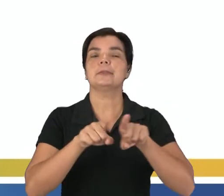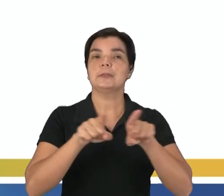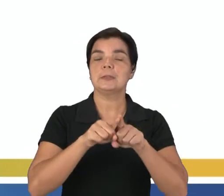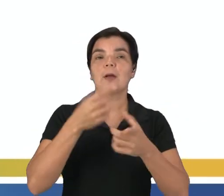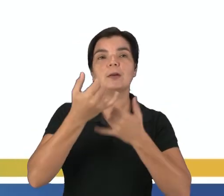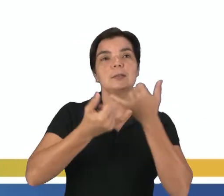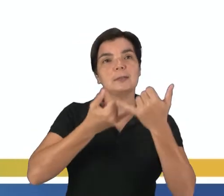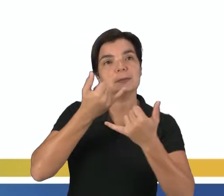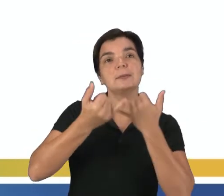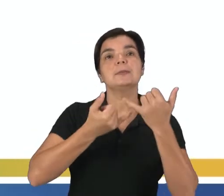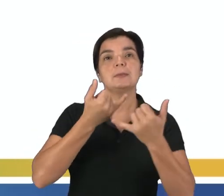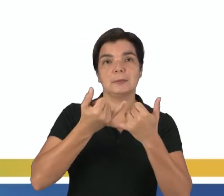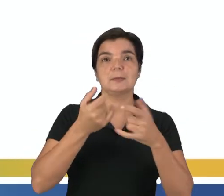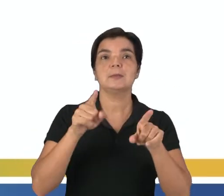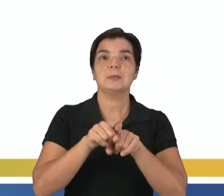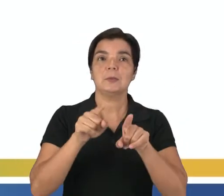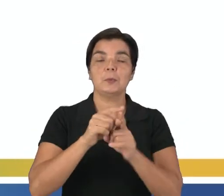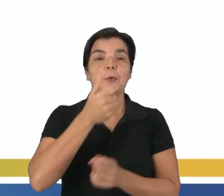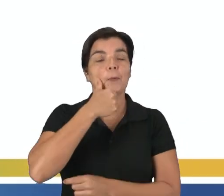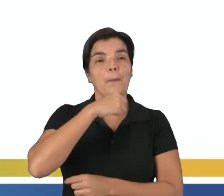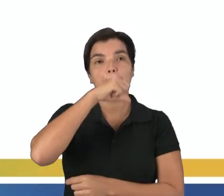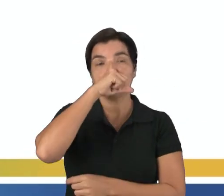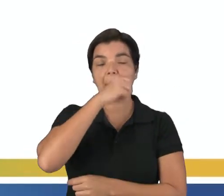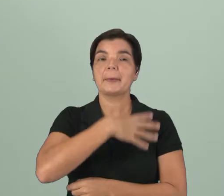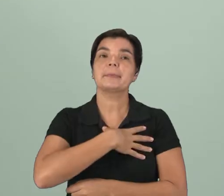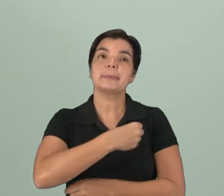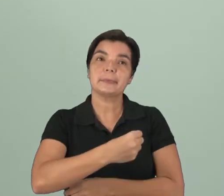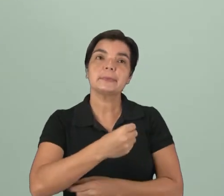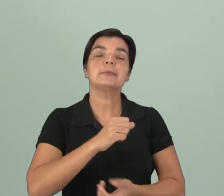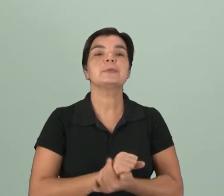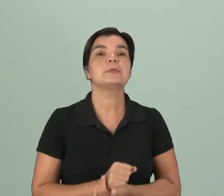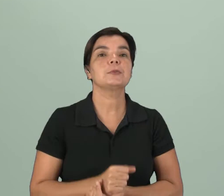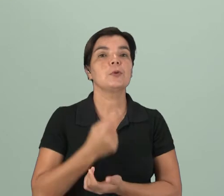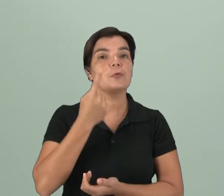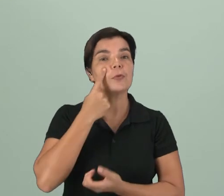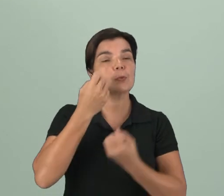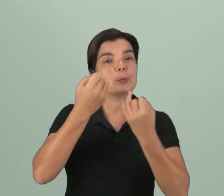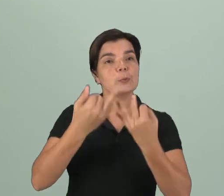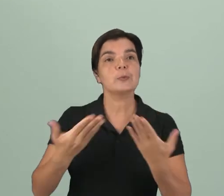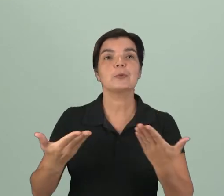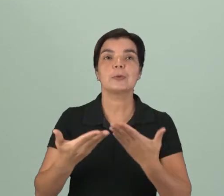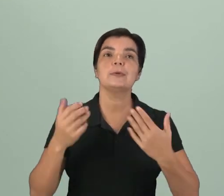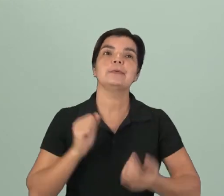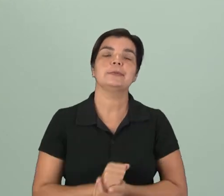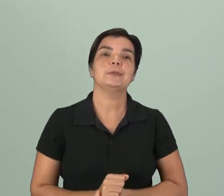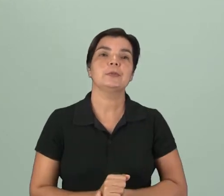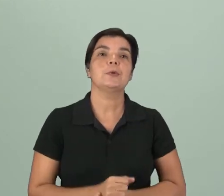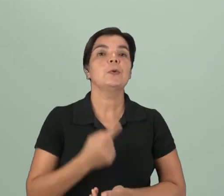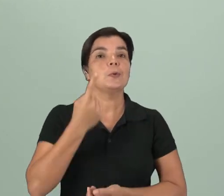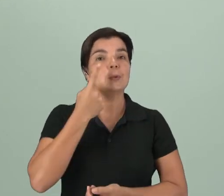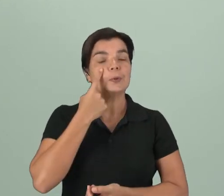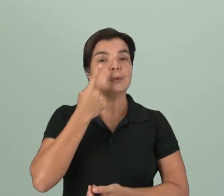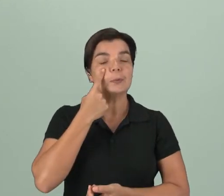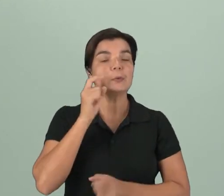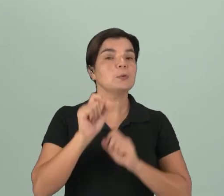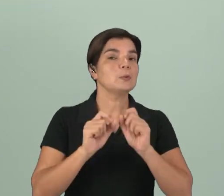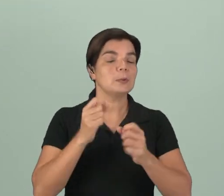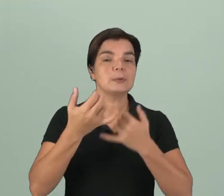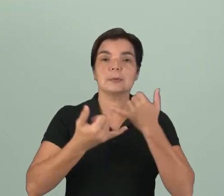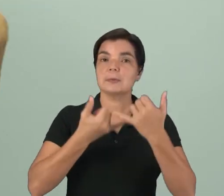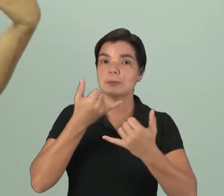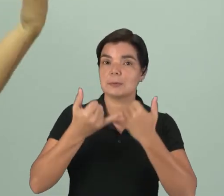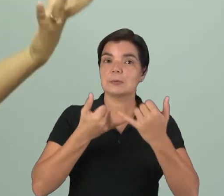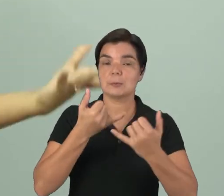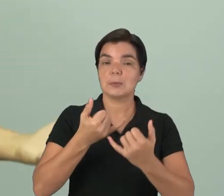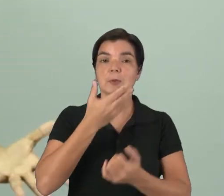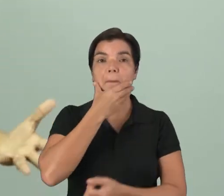Daquelas brincadeiras que elas são ditas de pais para filhos, que nem o que a gente acabou de falar. Hoje nós fazemos